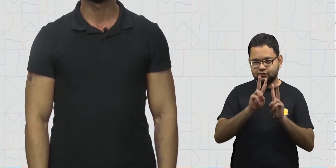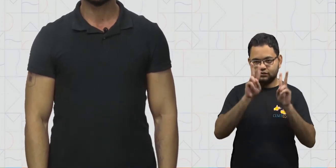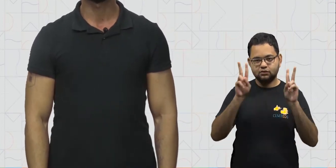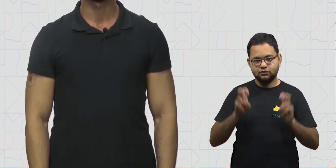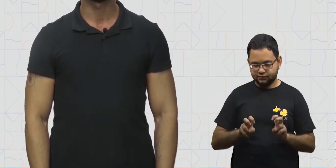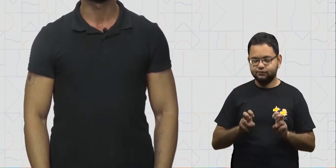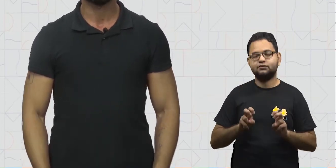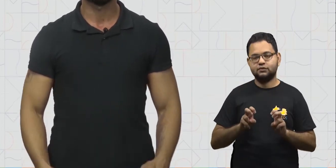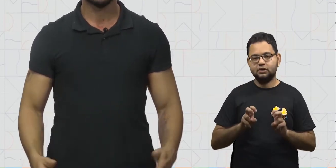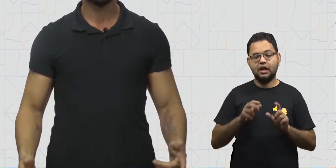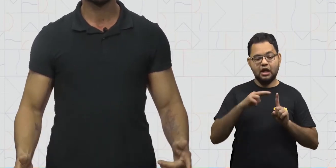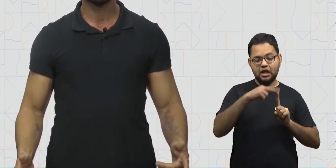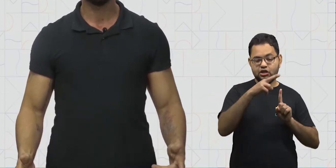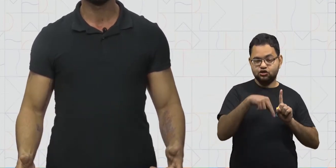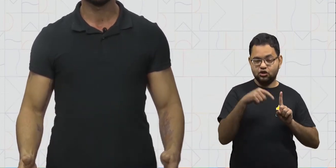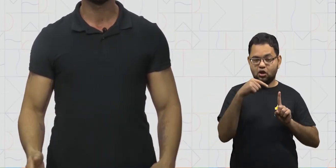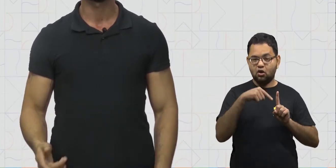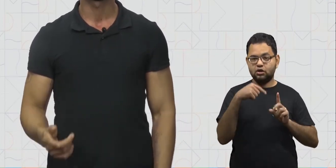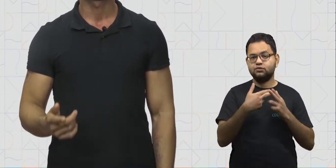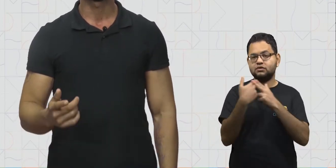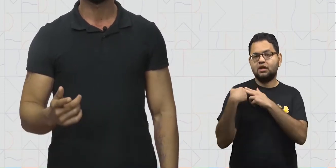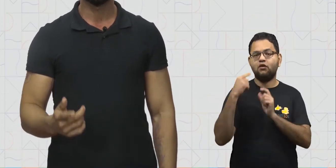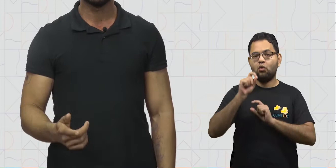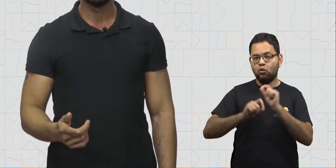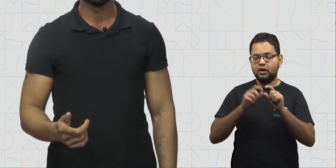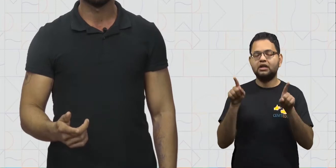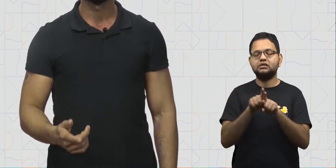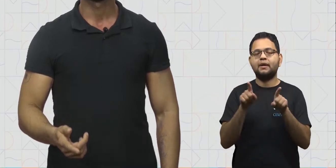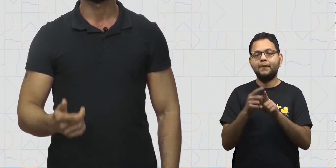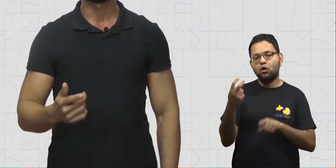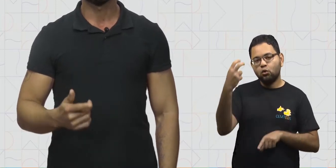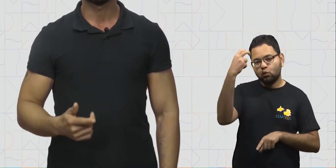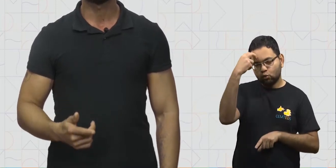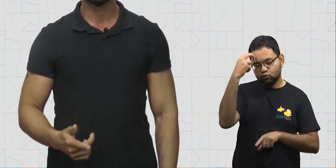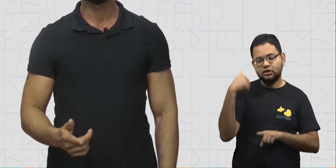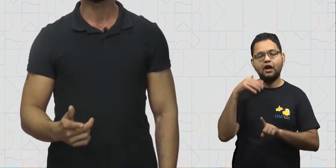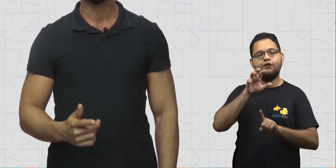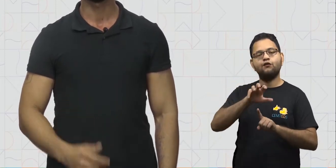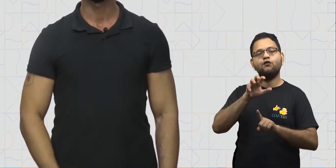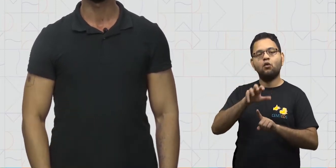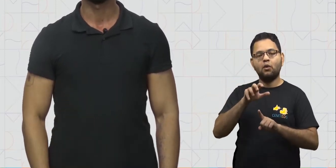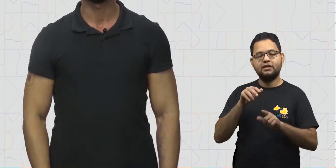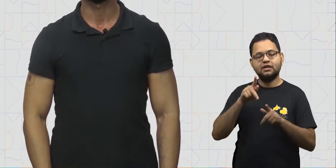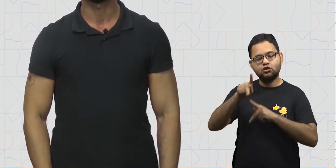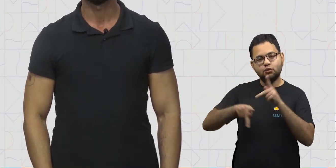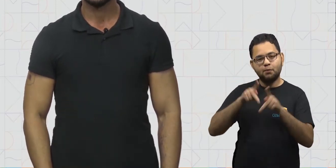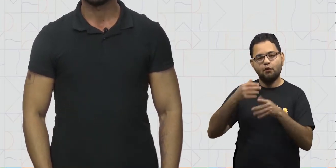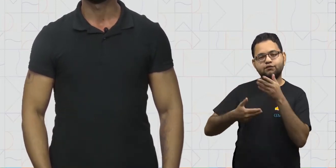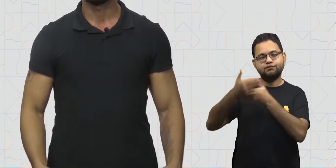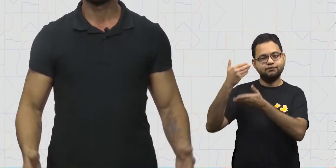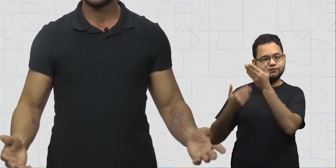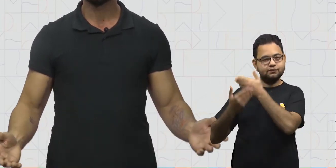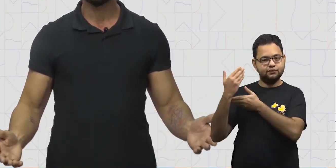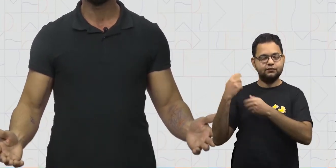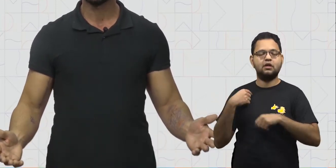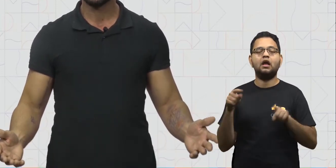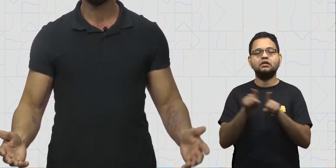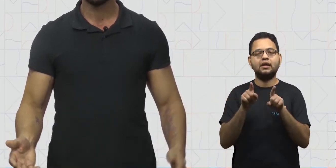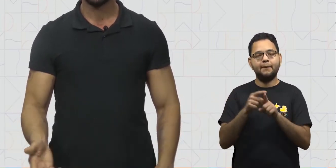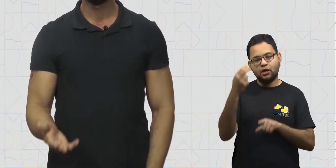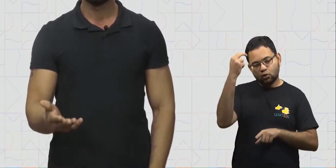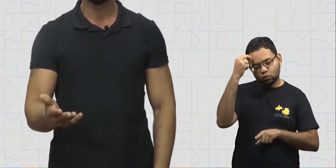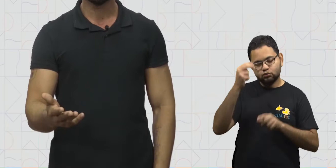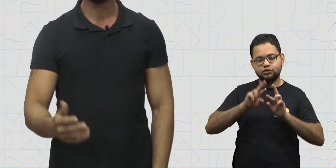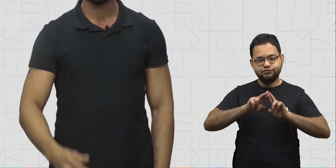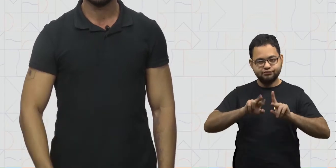iremos estudar sobre o papel das religiões e da cultura para a formação dos povos antigos, a diversidade